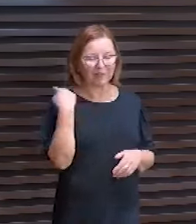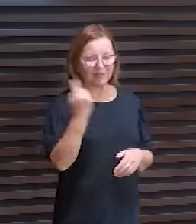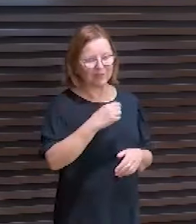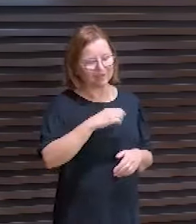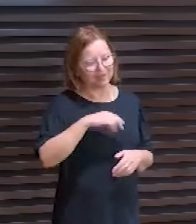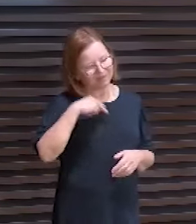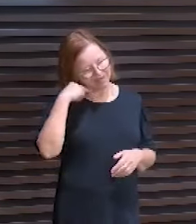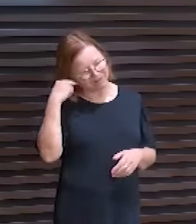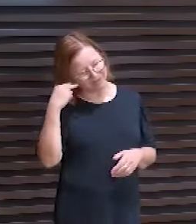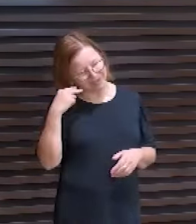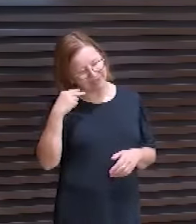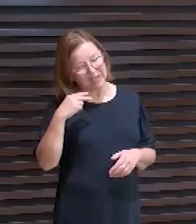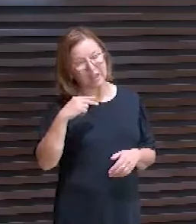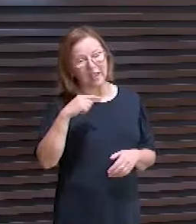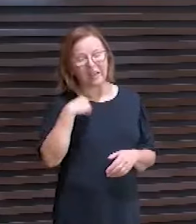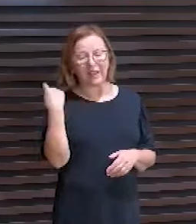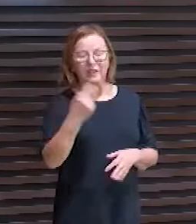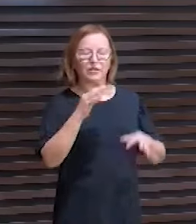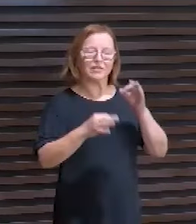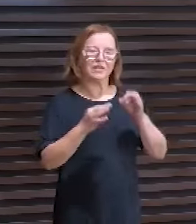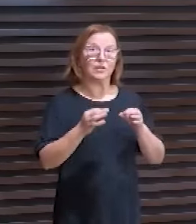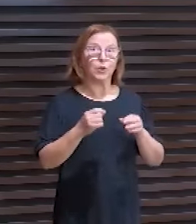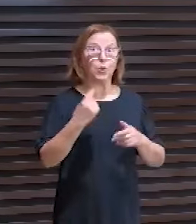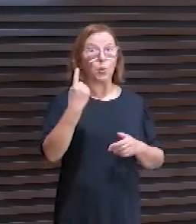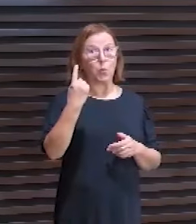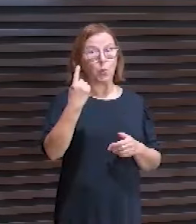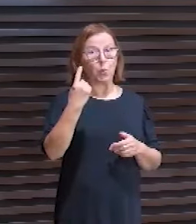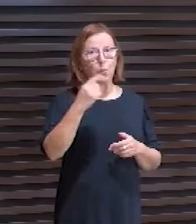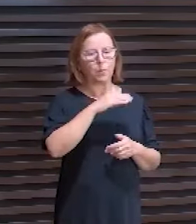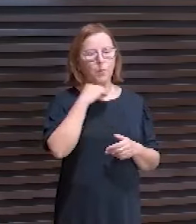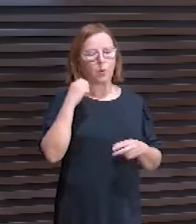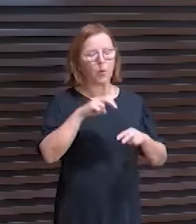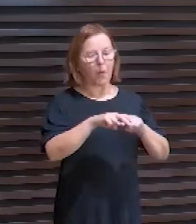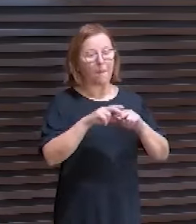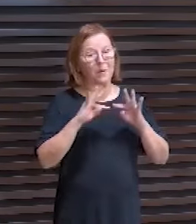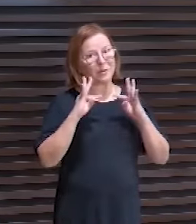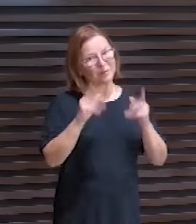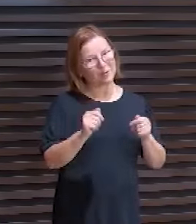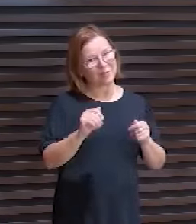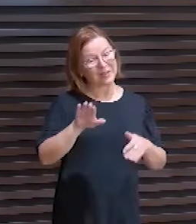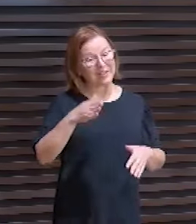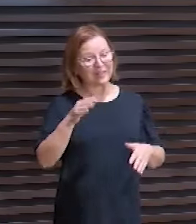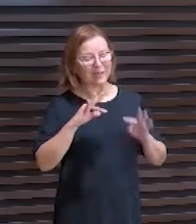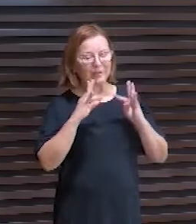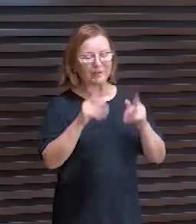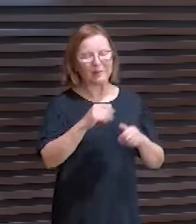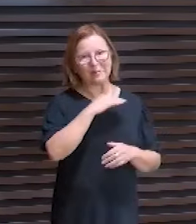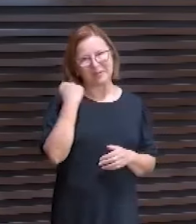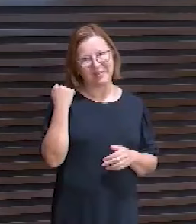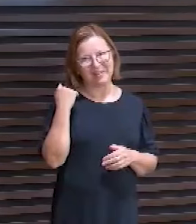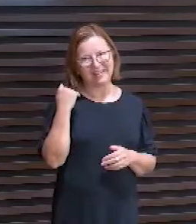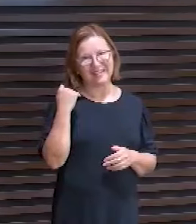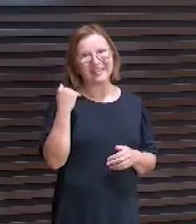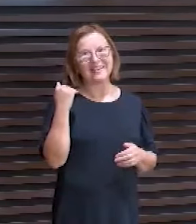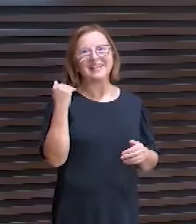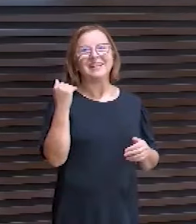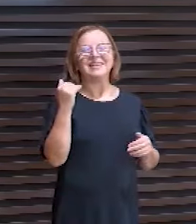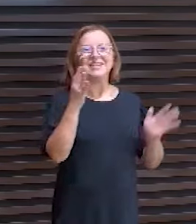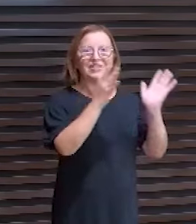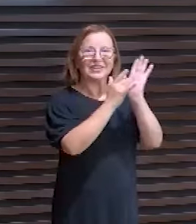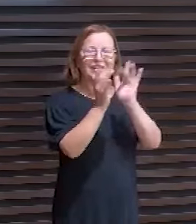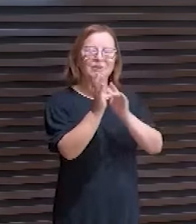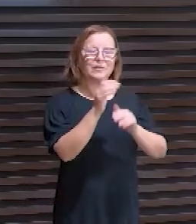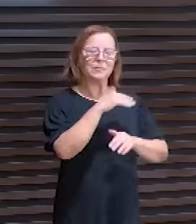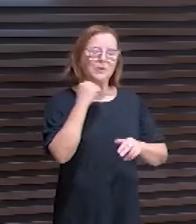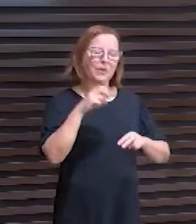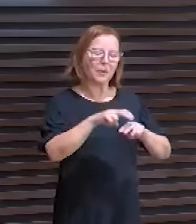isto um morreu por todos logo todos morreram e ele morreu por todos para que os